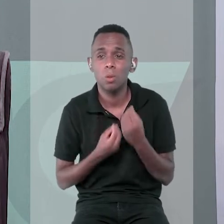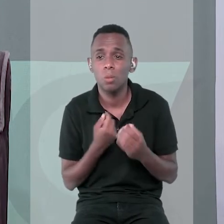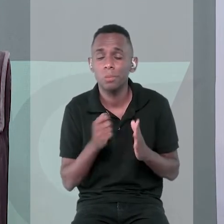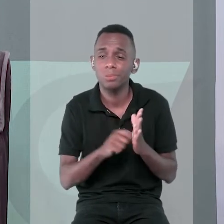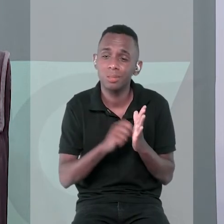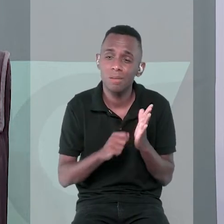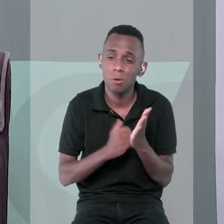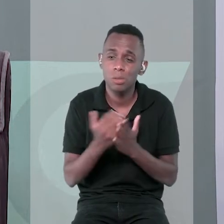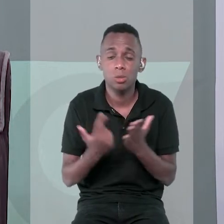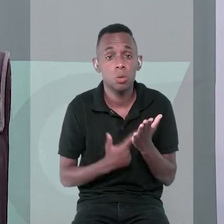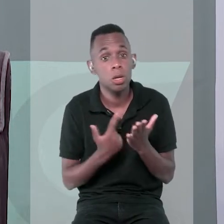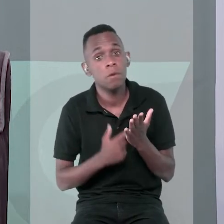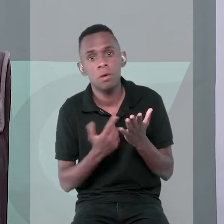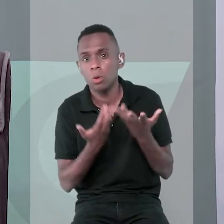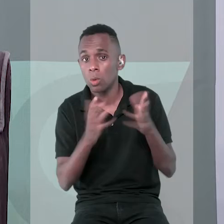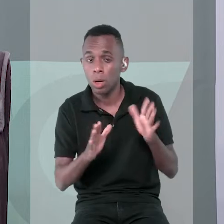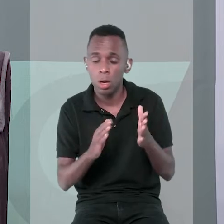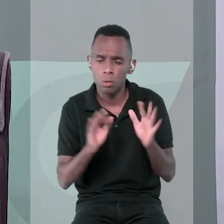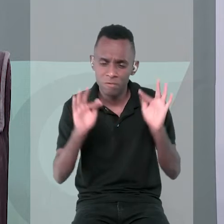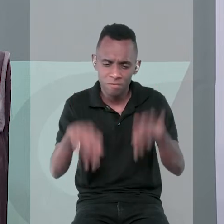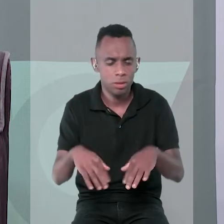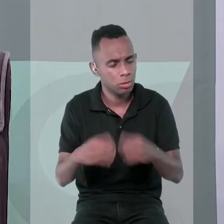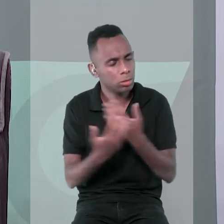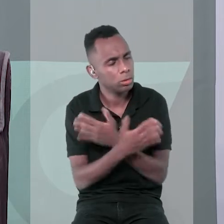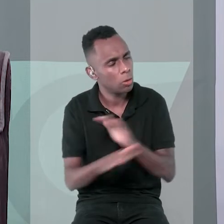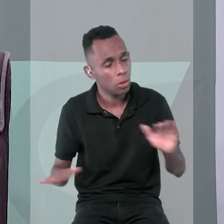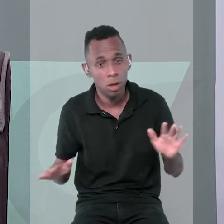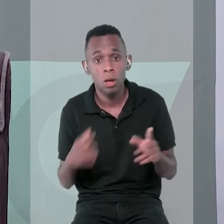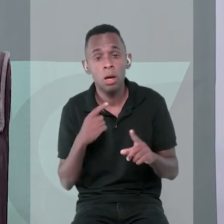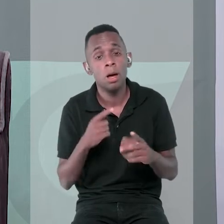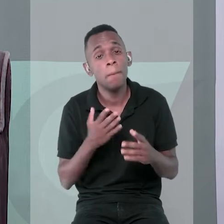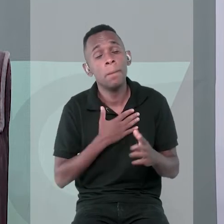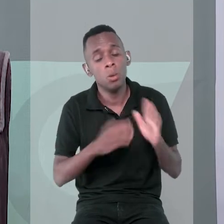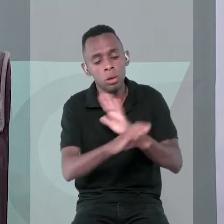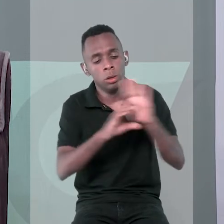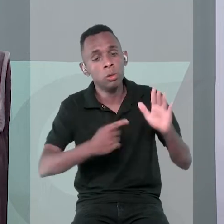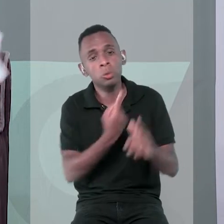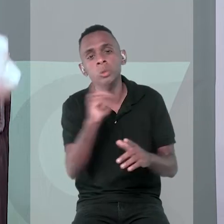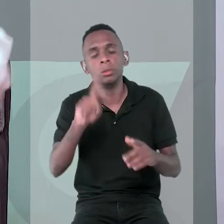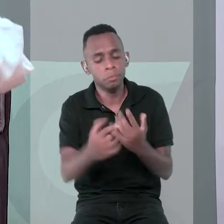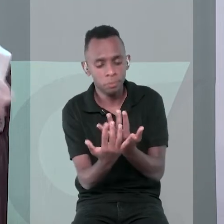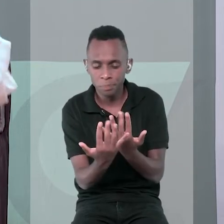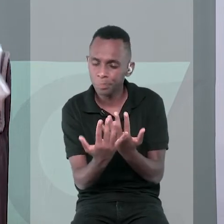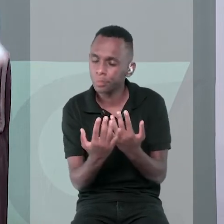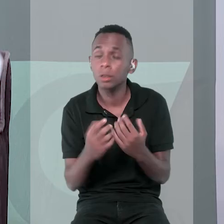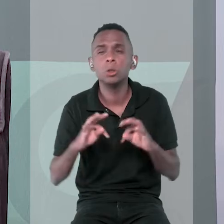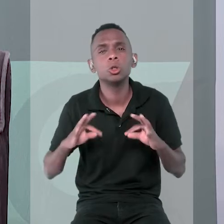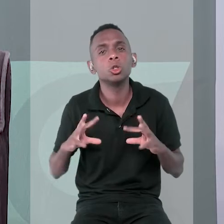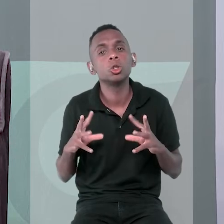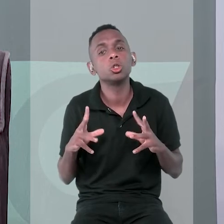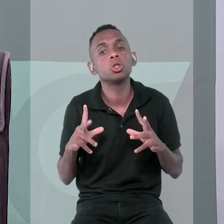ia começar o livro, mas eu sabia como eu não queria terminar o livro. Meu último capítulo não é Joana d'Arc na fogueira. Todos os livros que eu